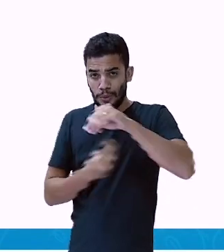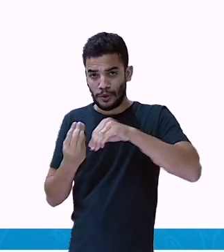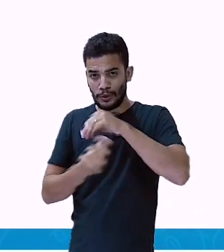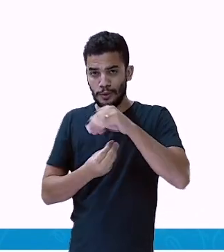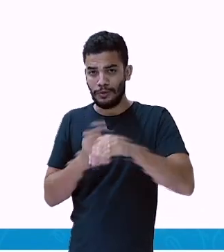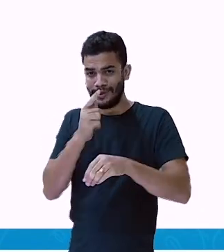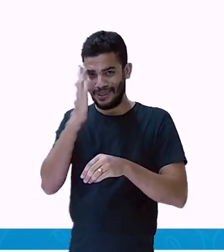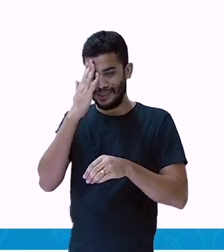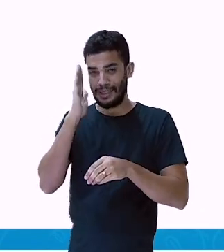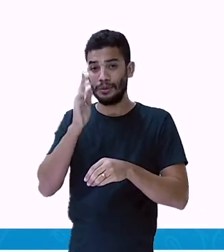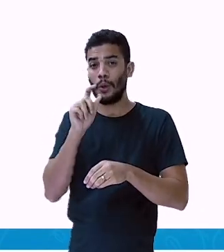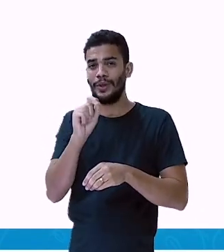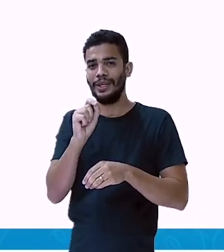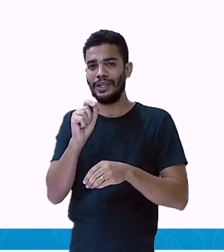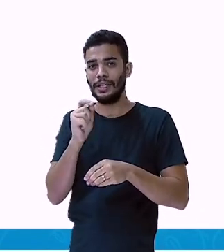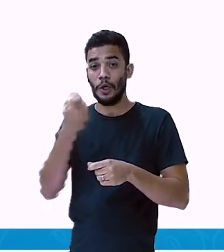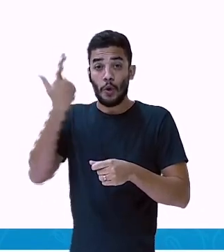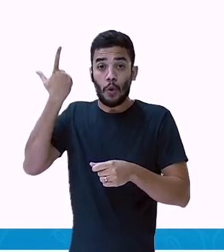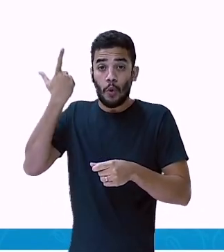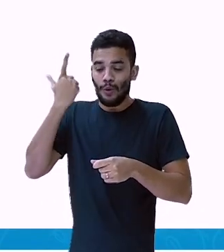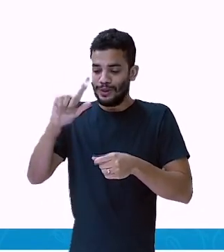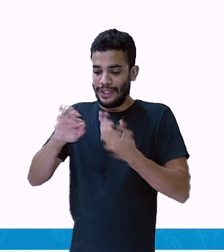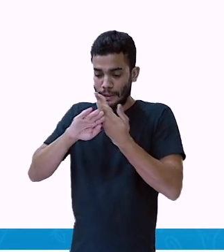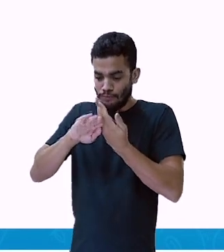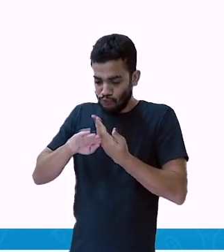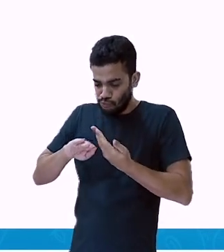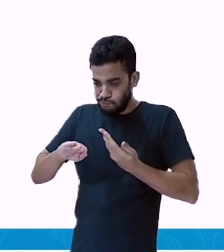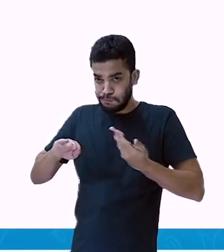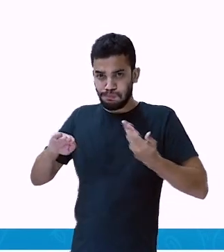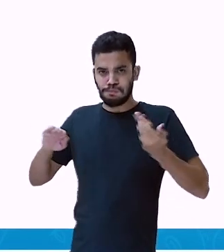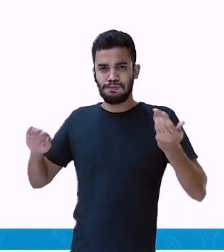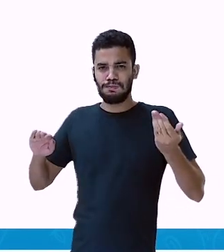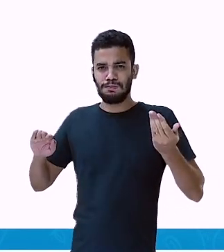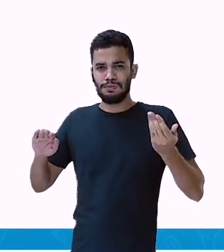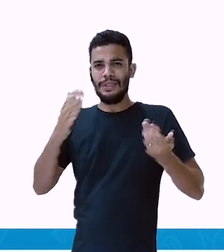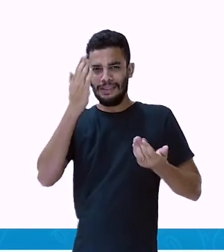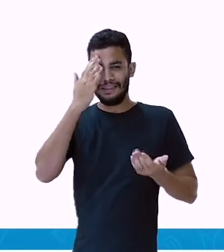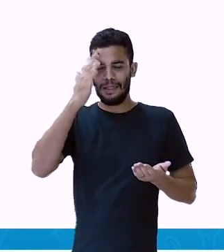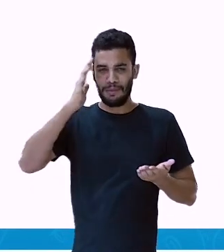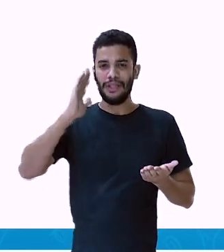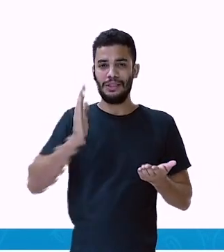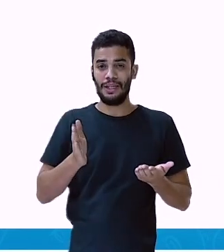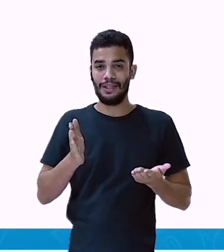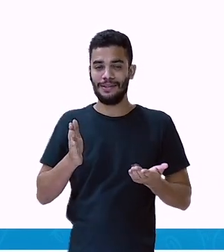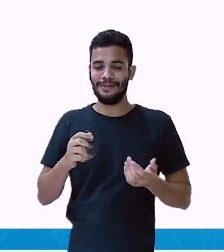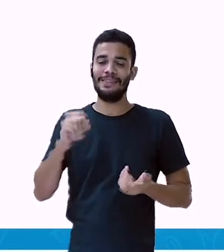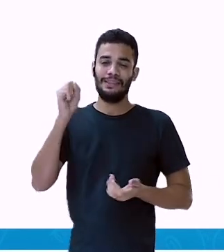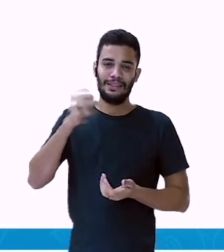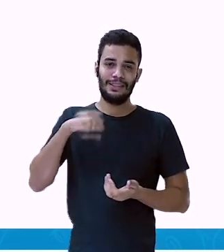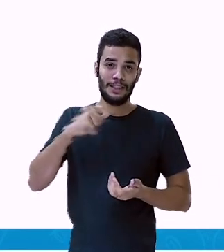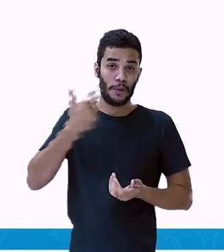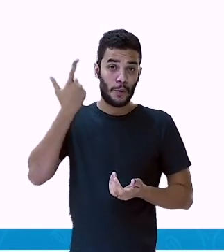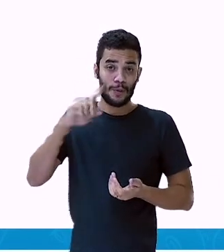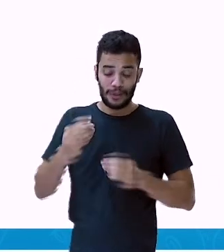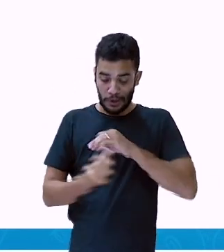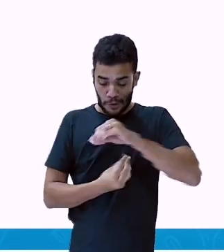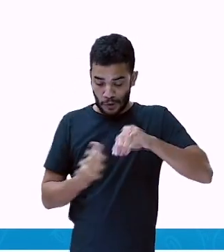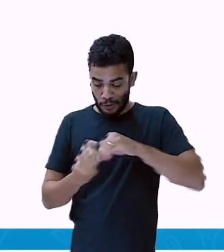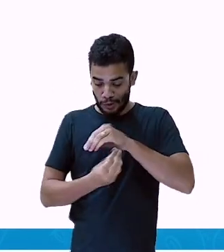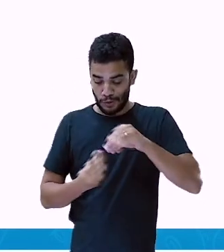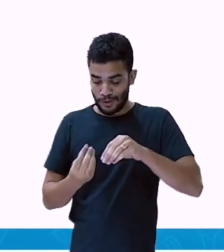ser separados? Exatamente. Os componentes de uma mistura podem ser separados.